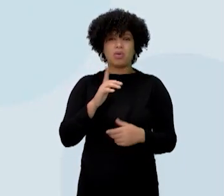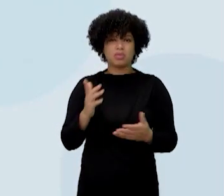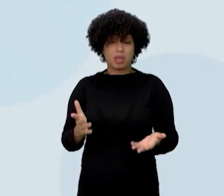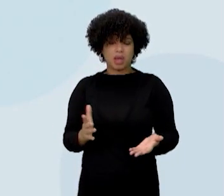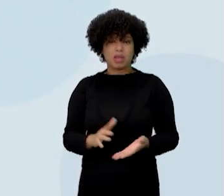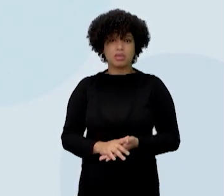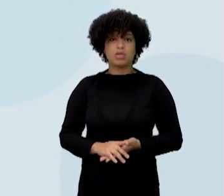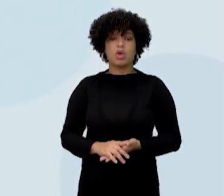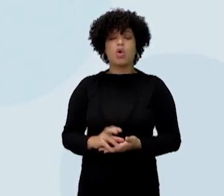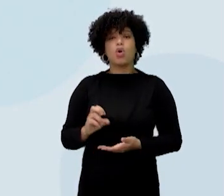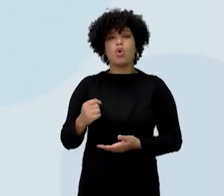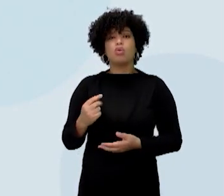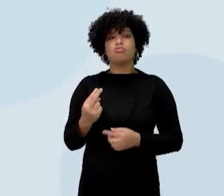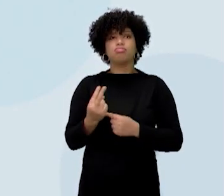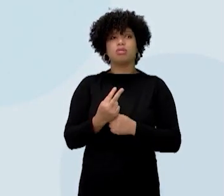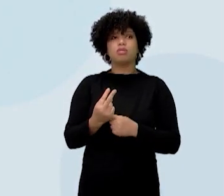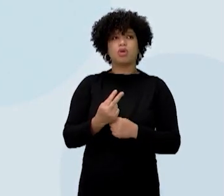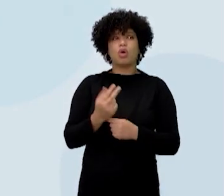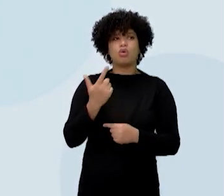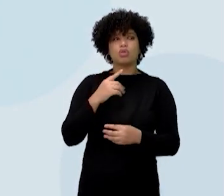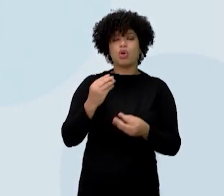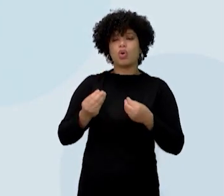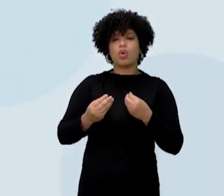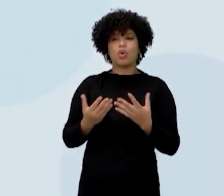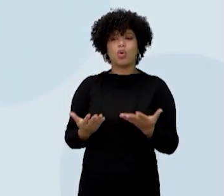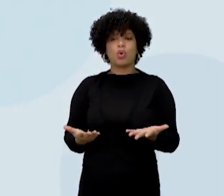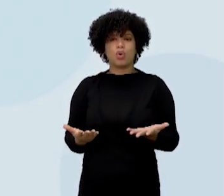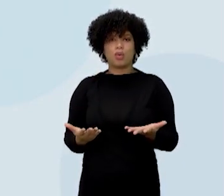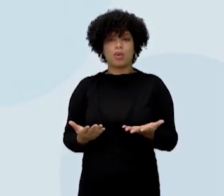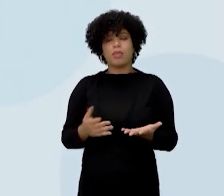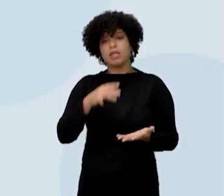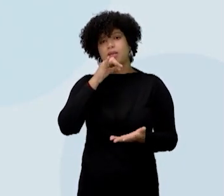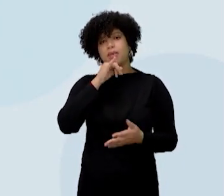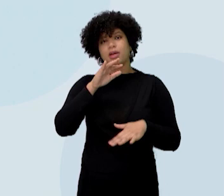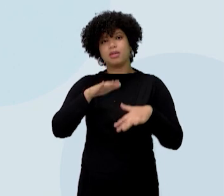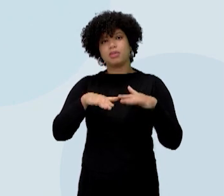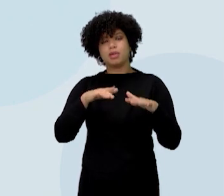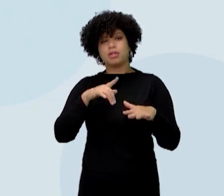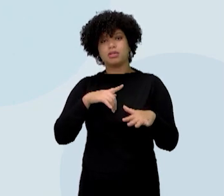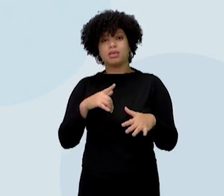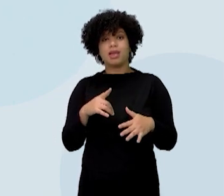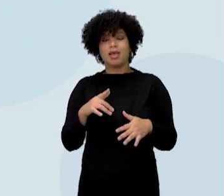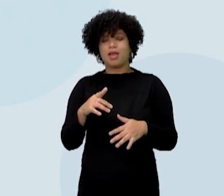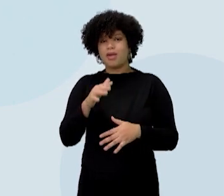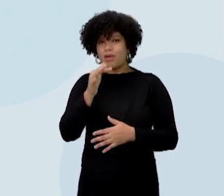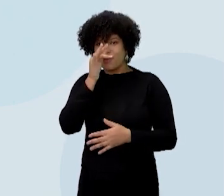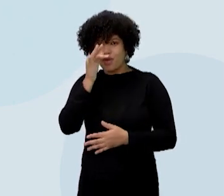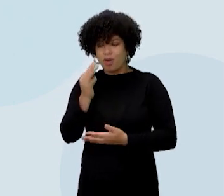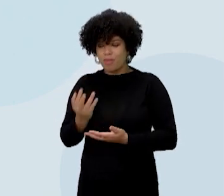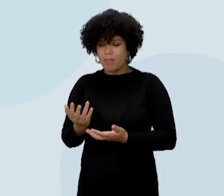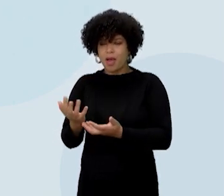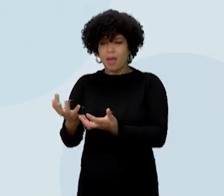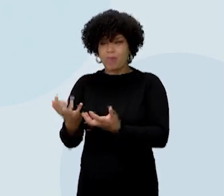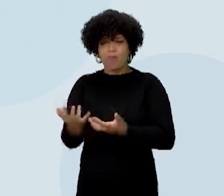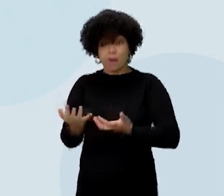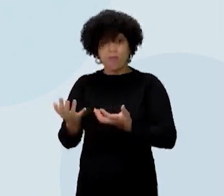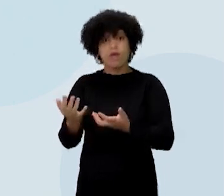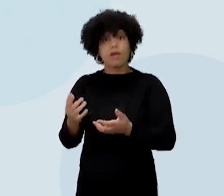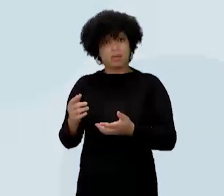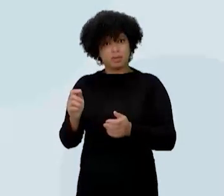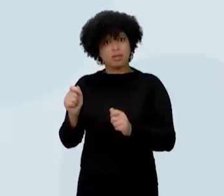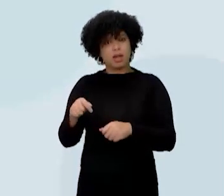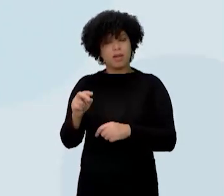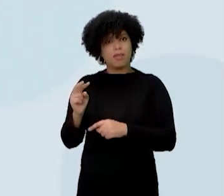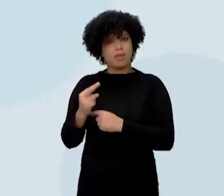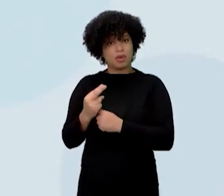ativar mecanismos de defesa. Muitas plantas, né, também se utiliza disso, ativando mecanismos de